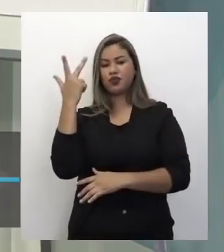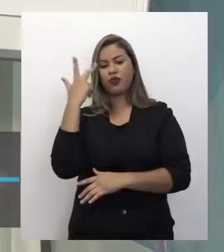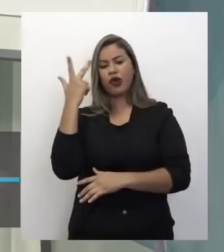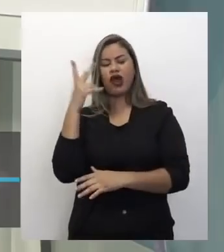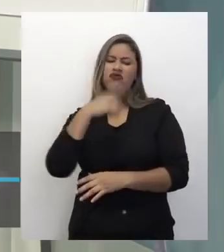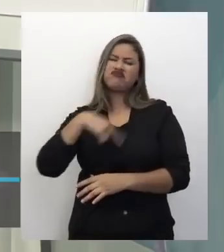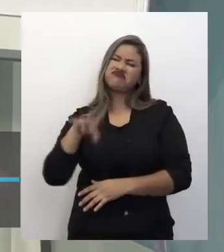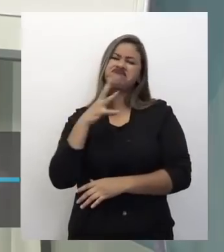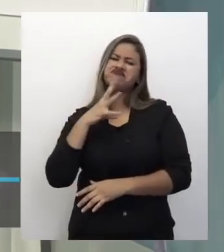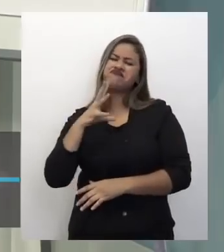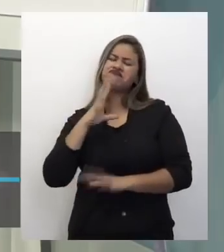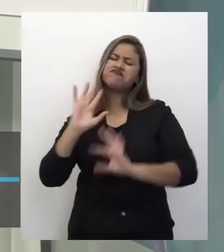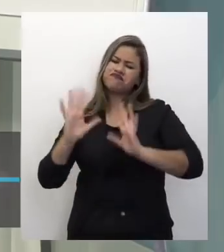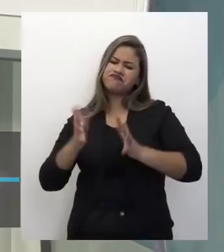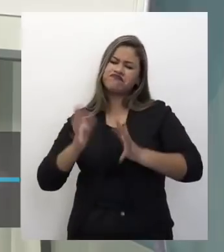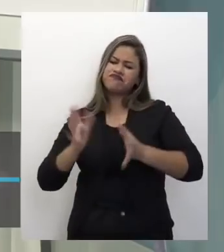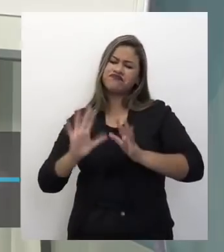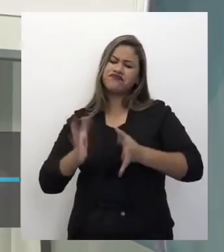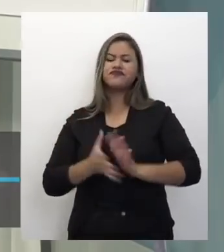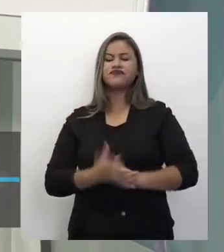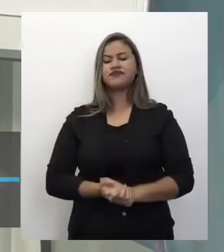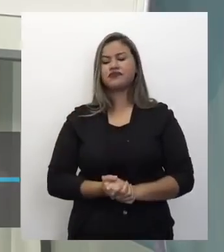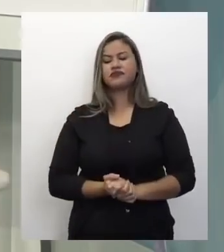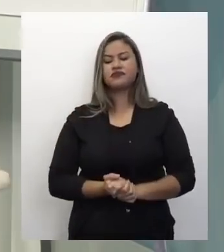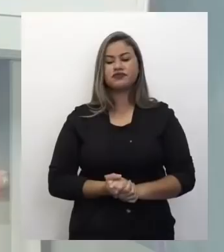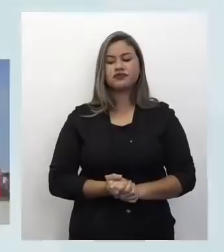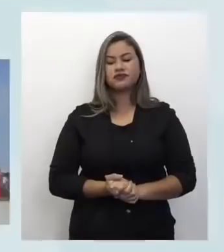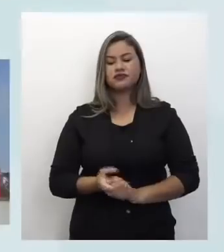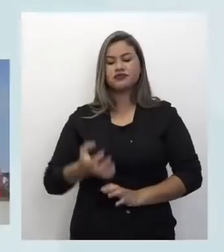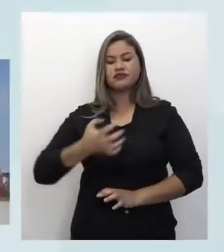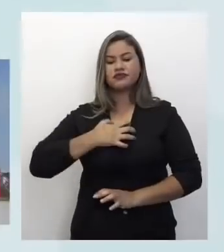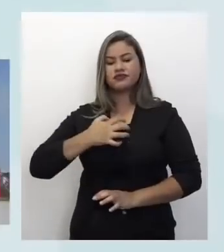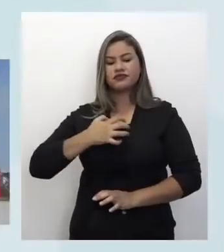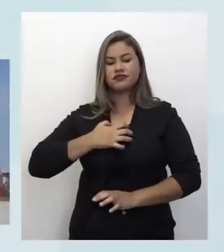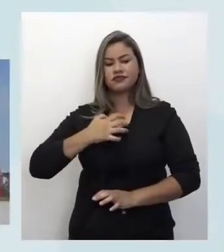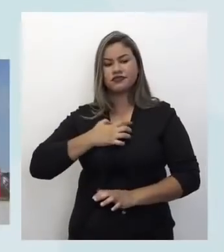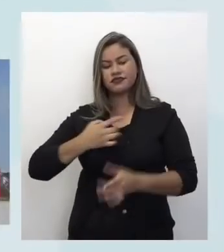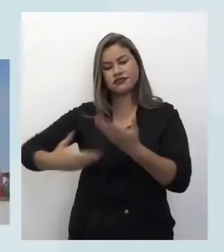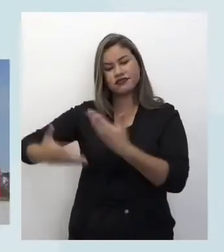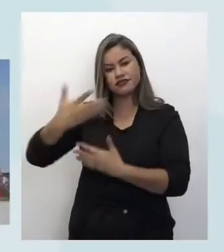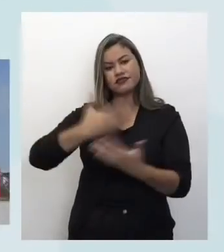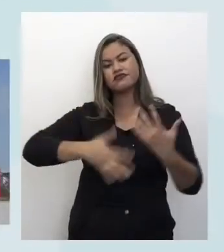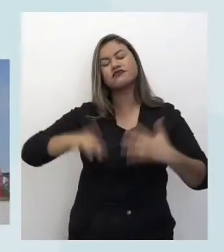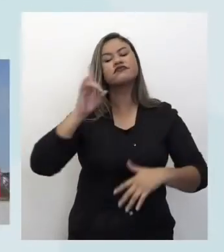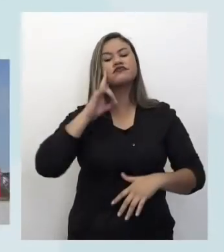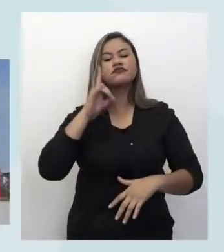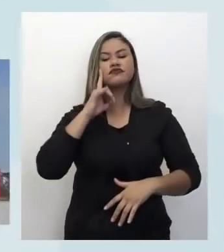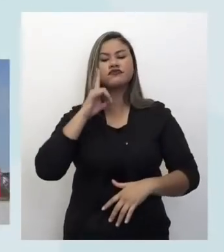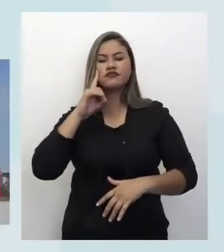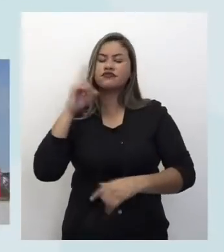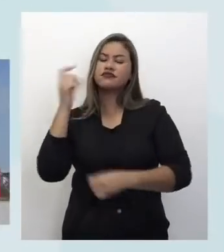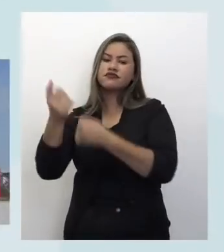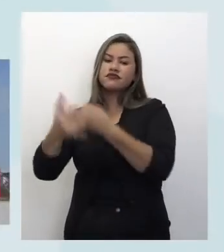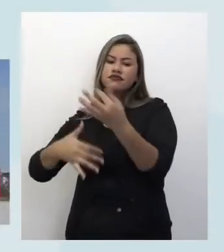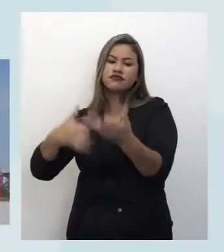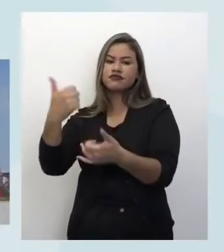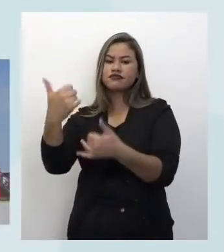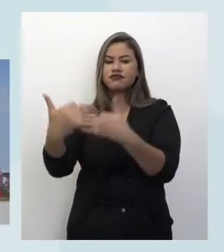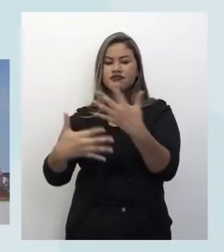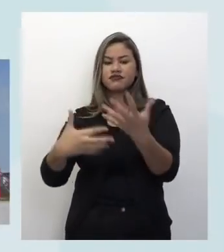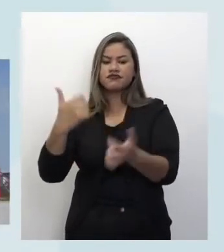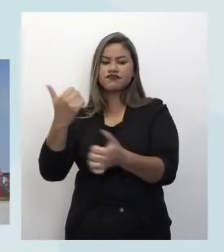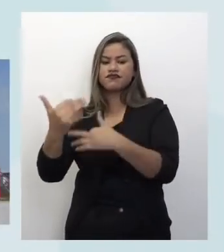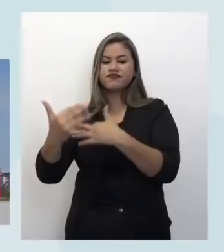que a gente mais vê, né? São onde os sentimentos e vivências dos dias atuais são contadas muitas vezes de forma